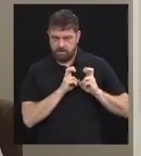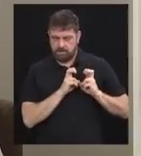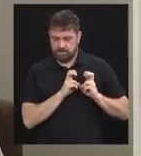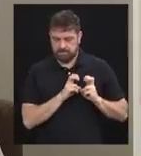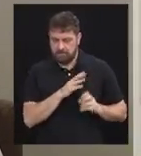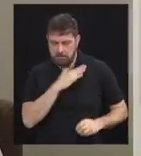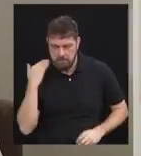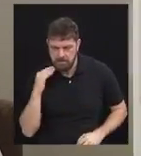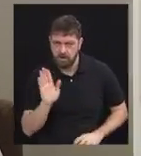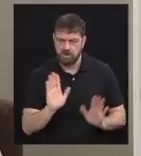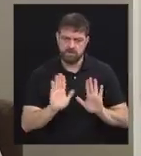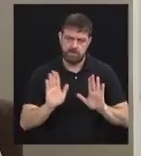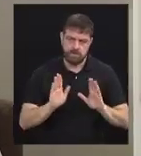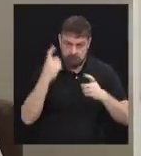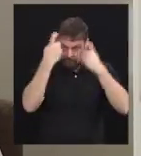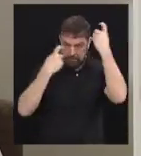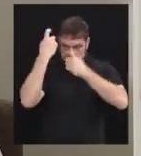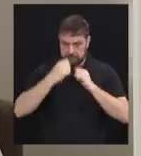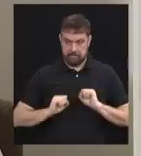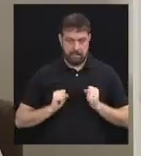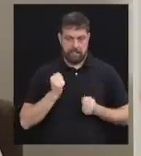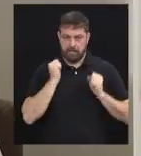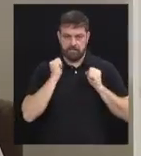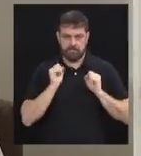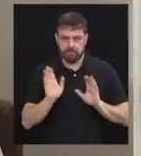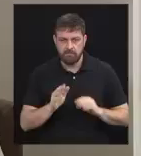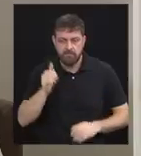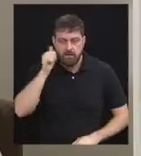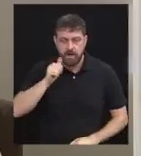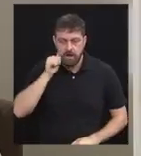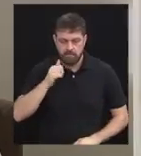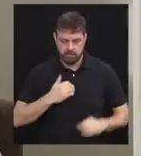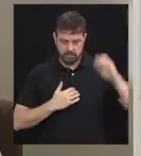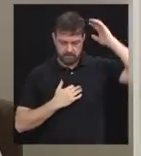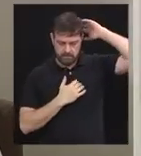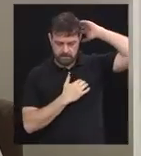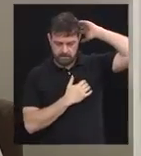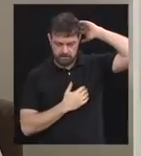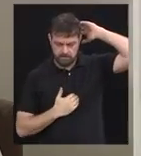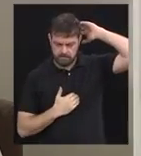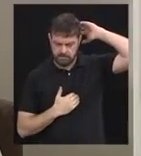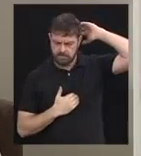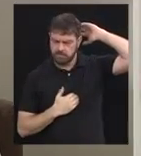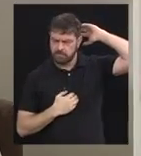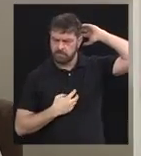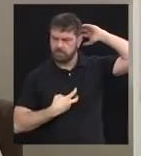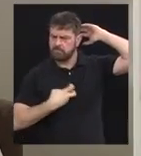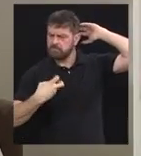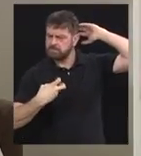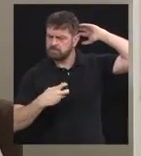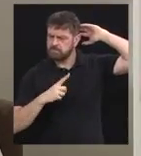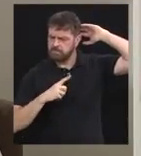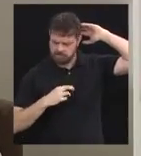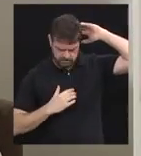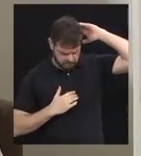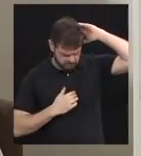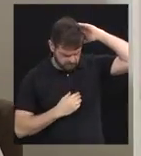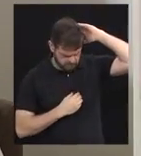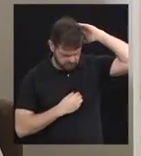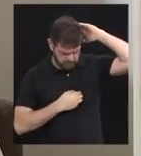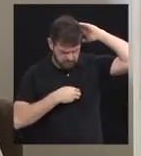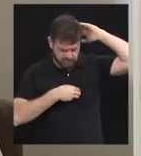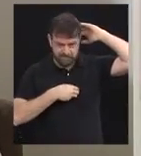comprometer a vida da paciente. É muito importante dizer isso, porque a mulher, quando descobre, por acaso, um nódulo na